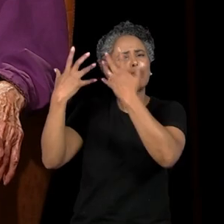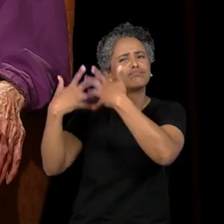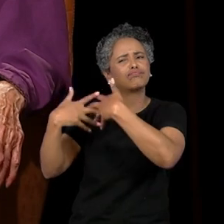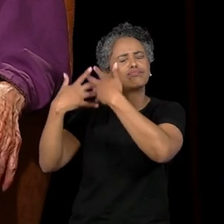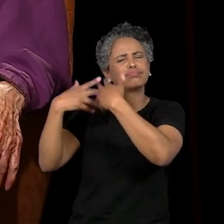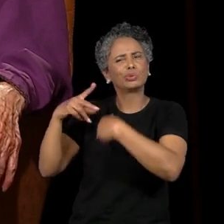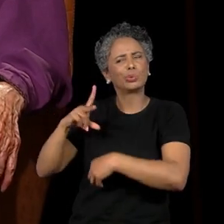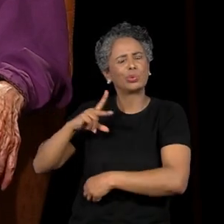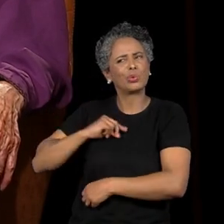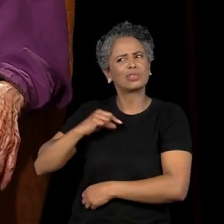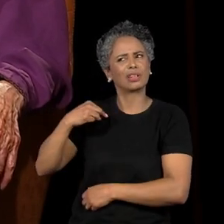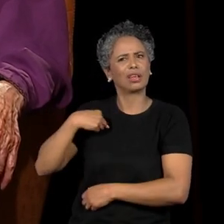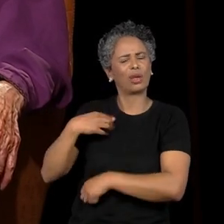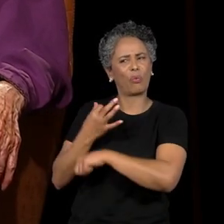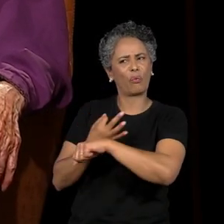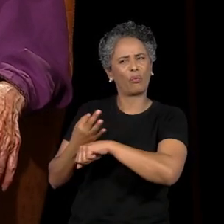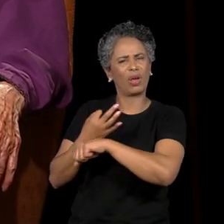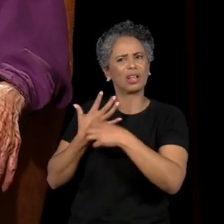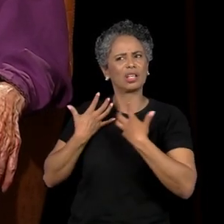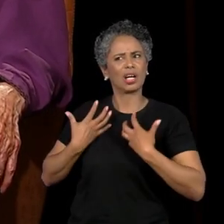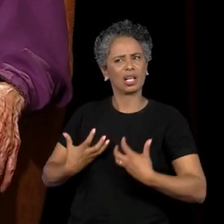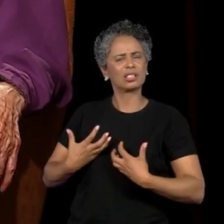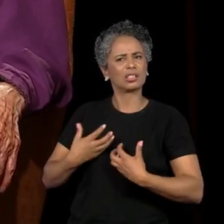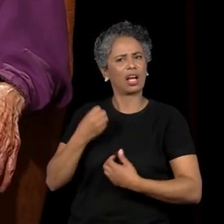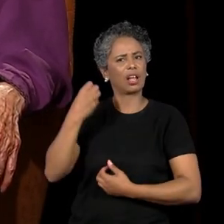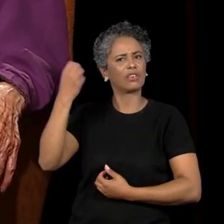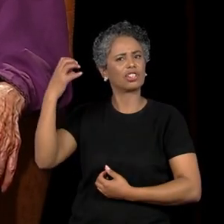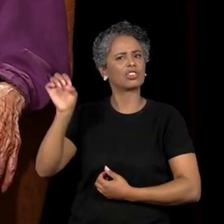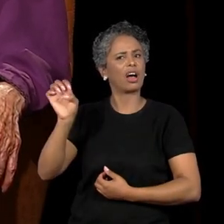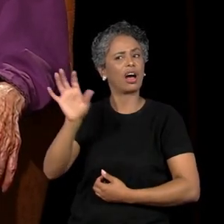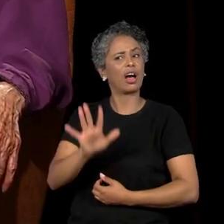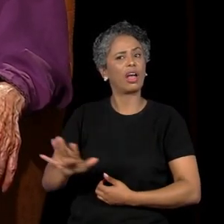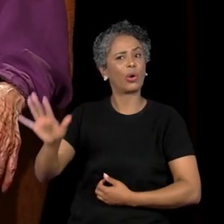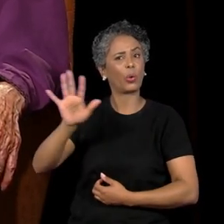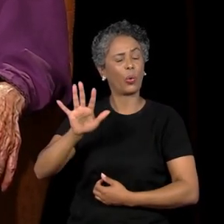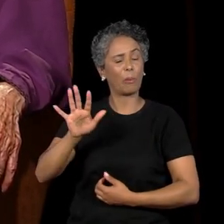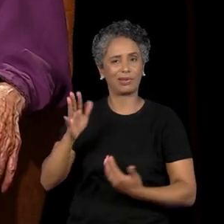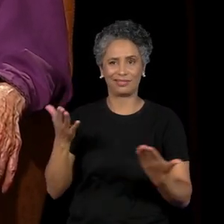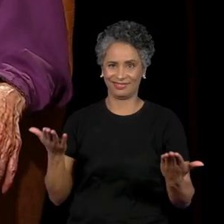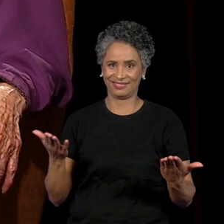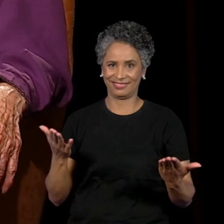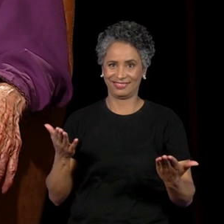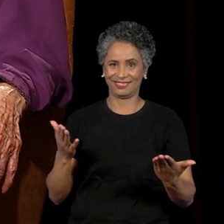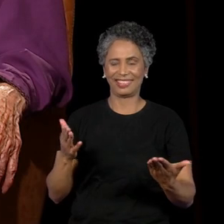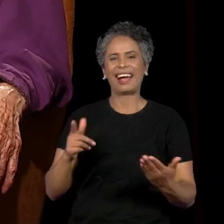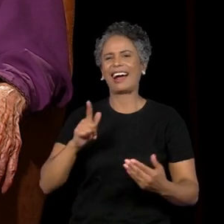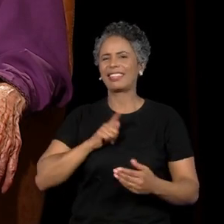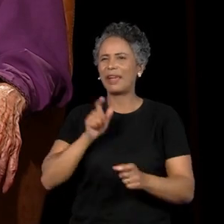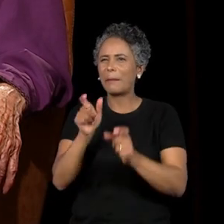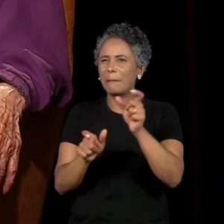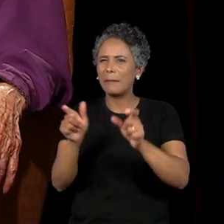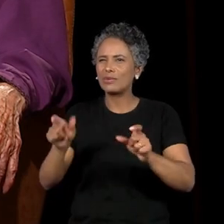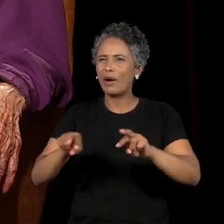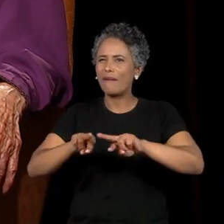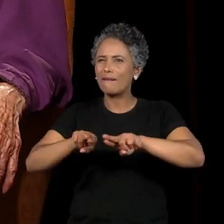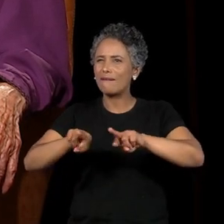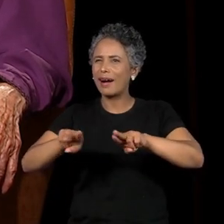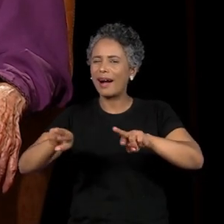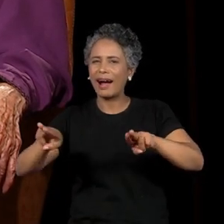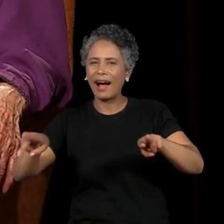tirar férias, estou muito cansado, e foi para a Europa. E nós ficamos no estúdio, o Klaus Viana, a Angel